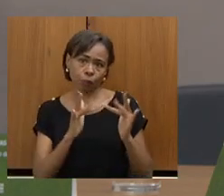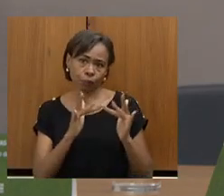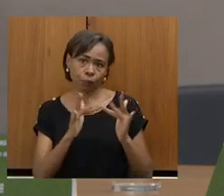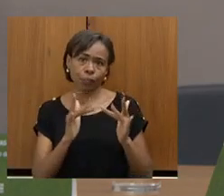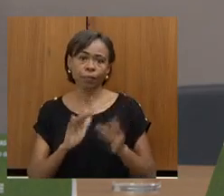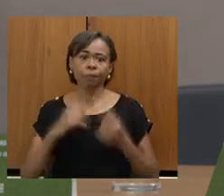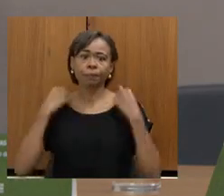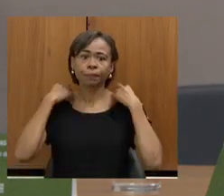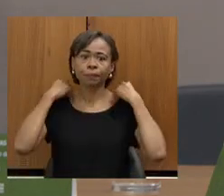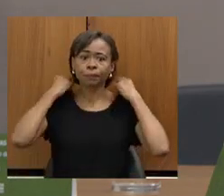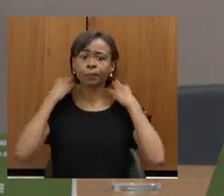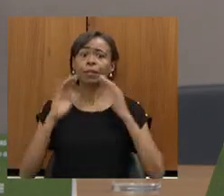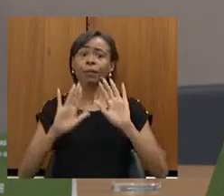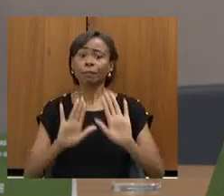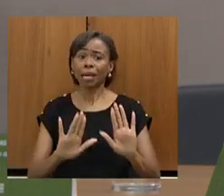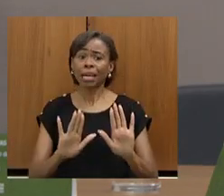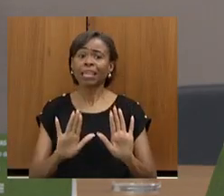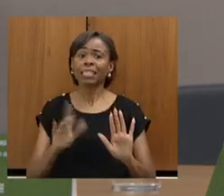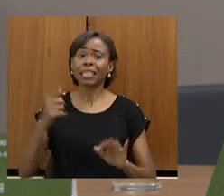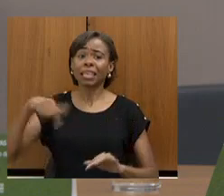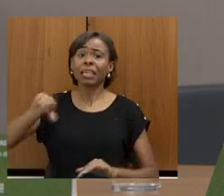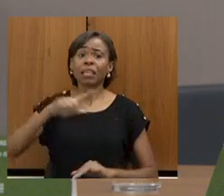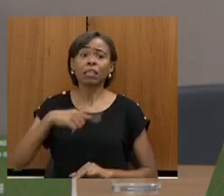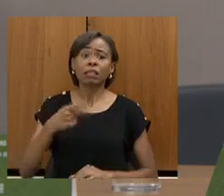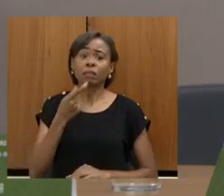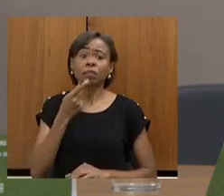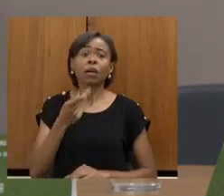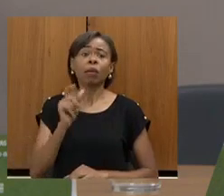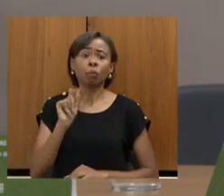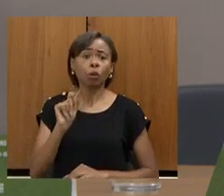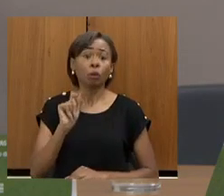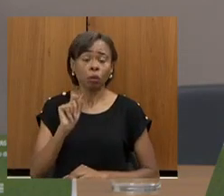Só que ele fala também que o Davi apanhou porque o Davi incomoda.